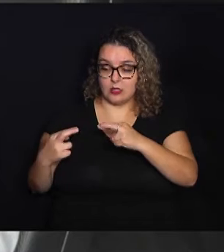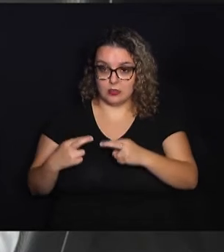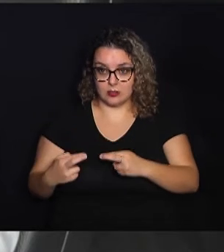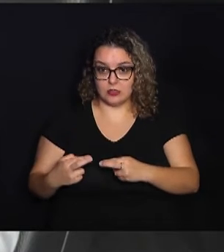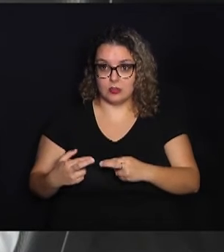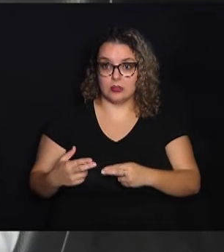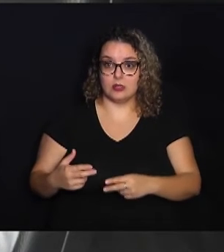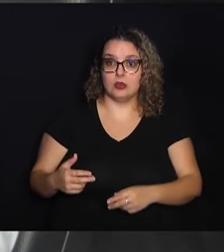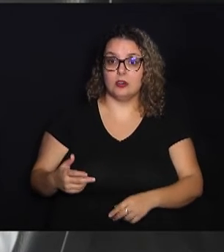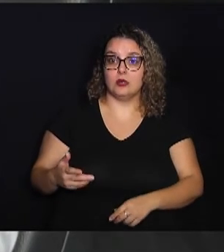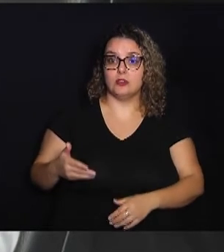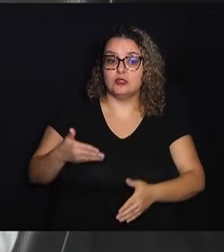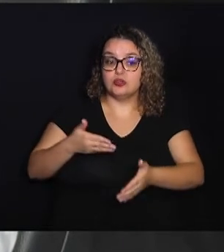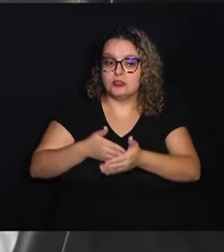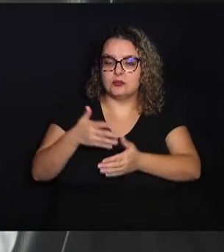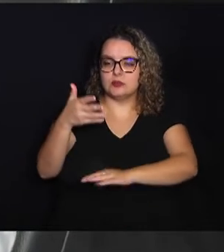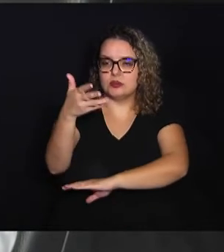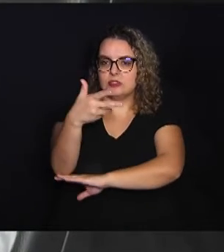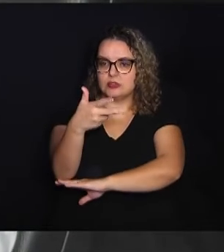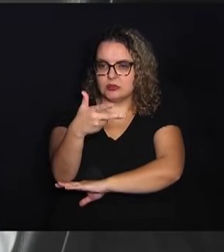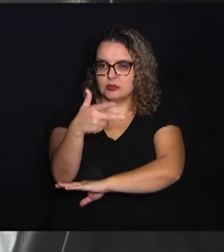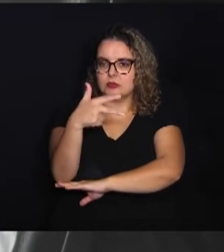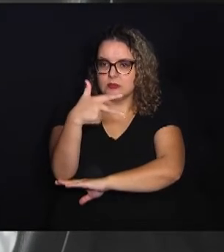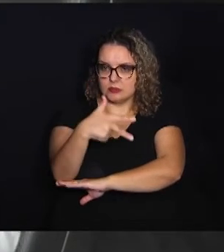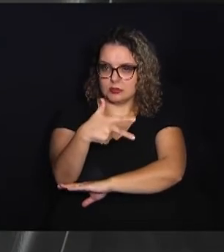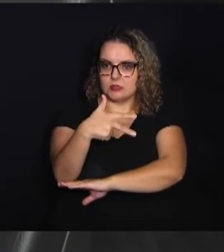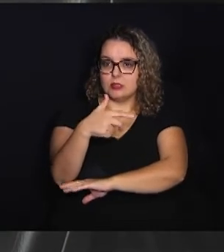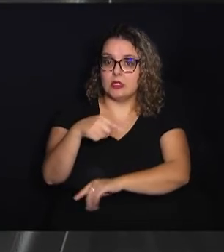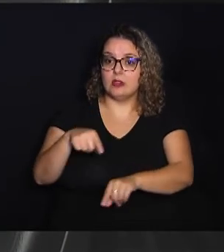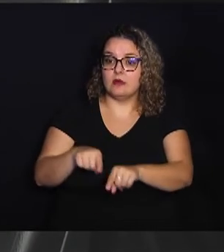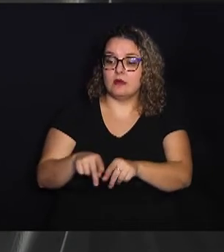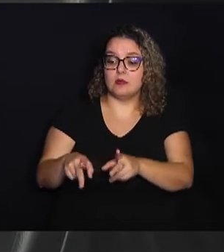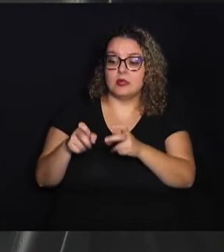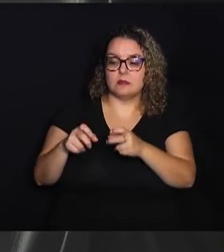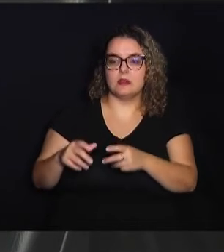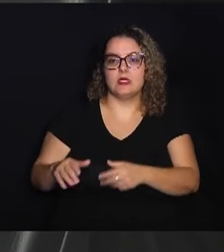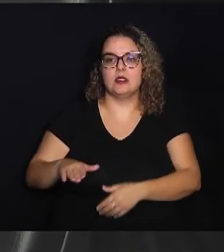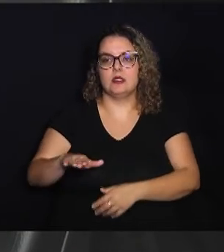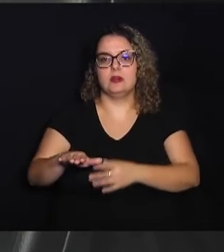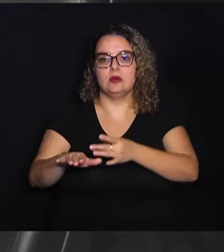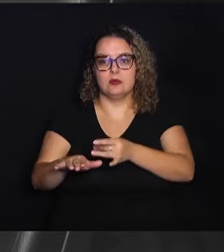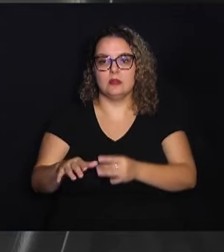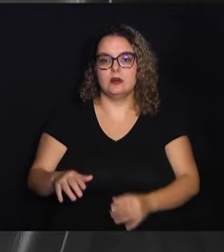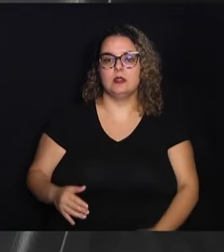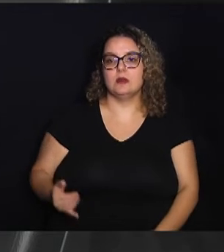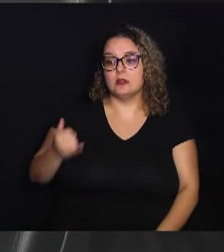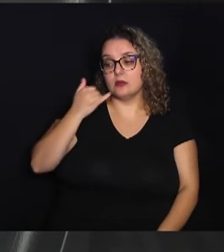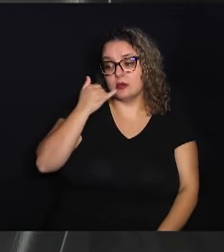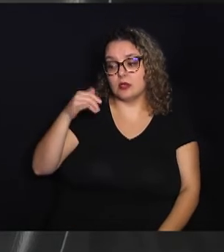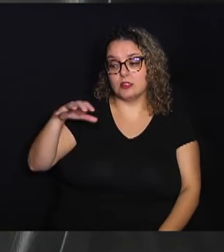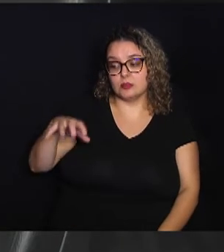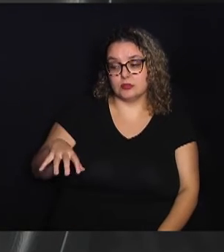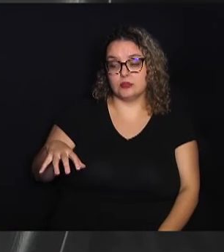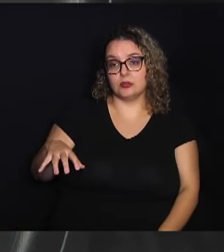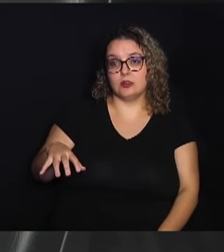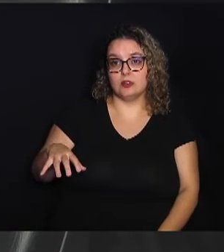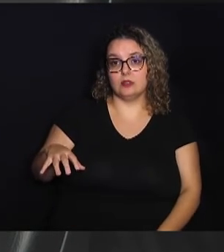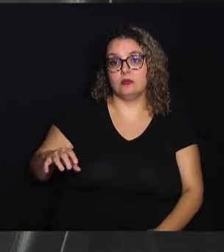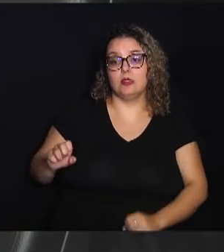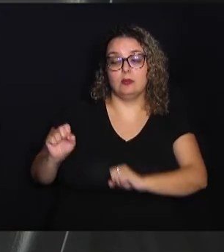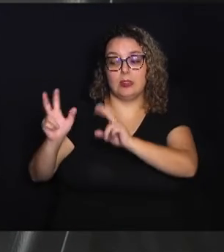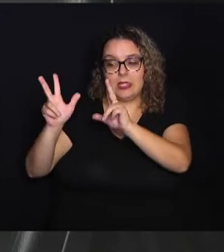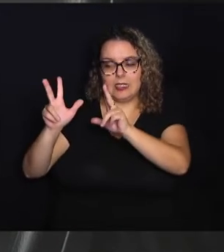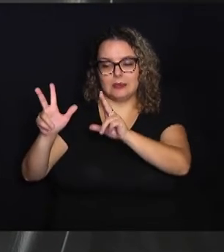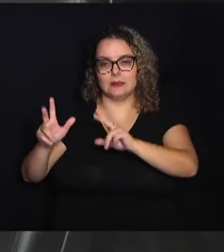limite de velocidade, ele vai também fazer a identificação dessa placa e ele vai fazer o acionamento na Sincamp. Então, um exemplo que eu dou